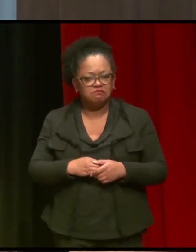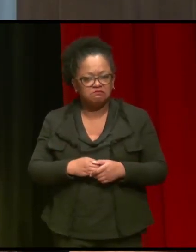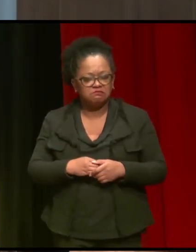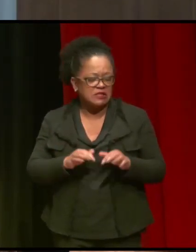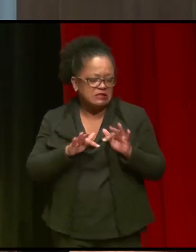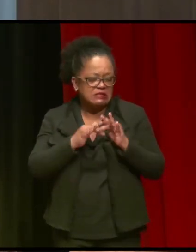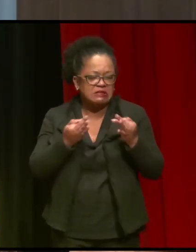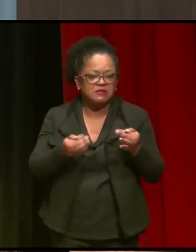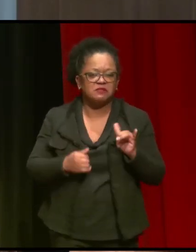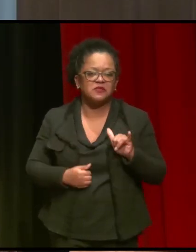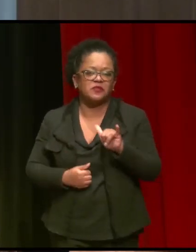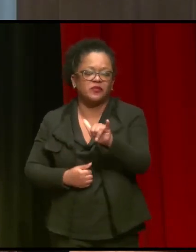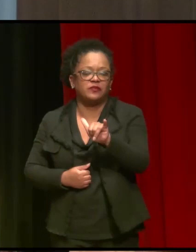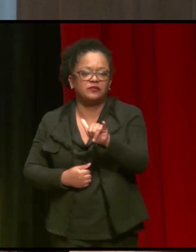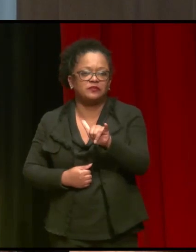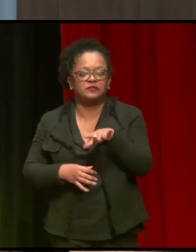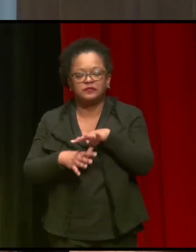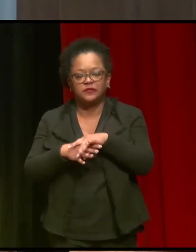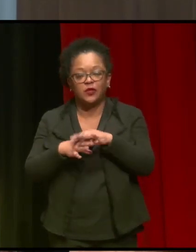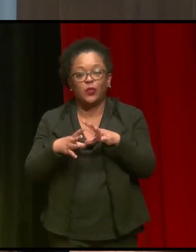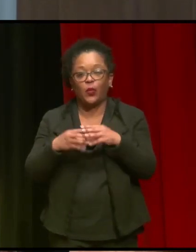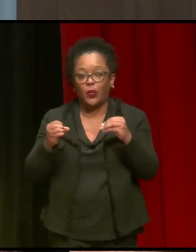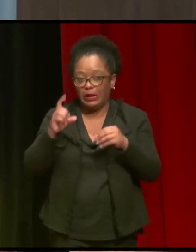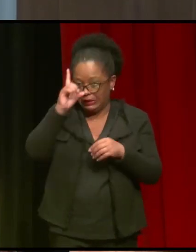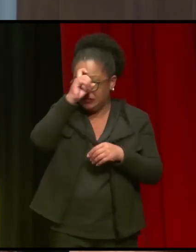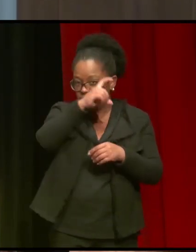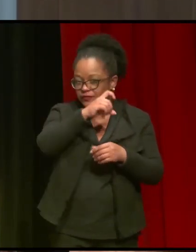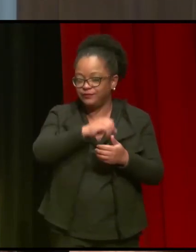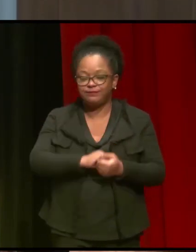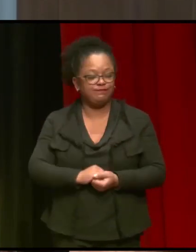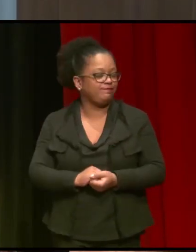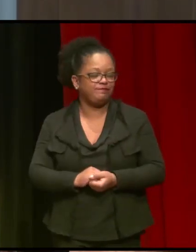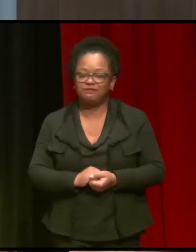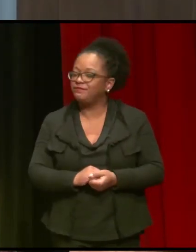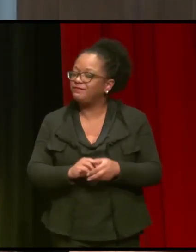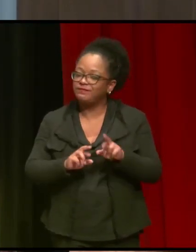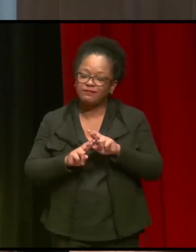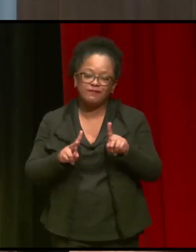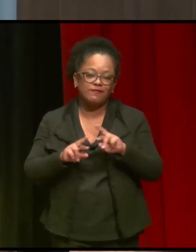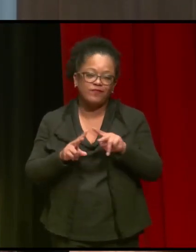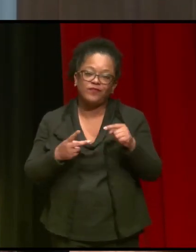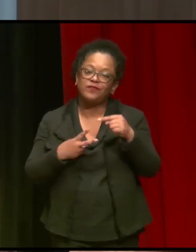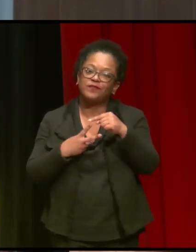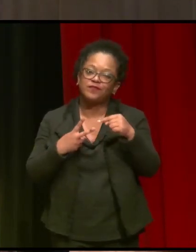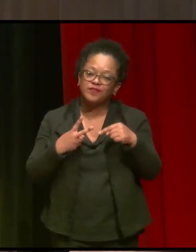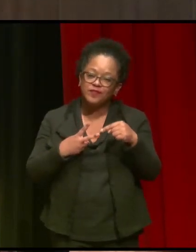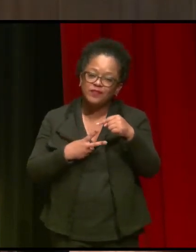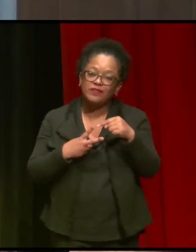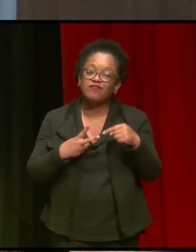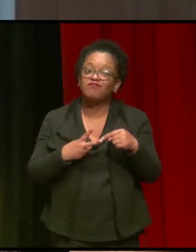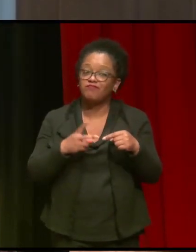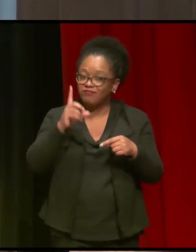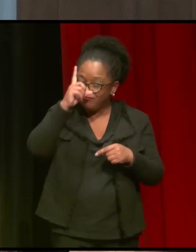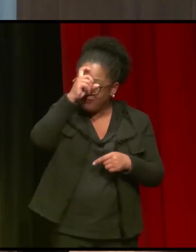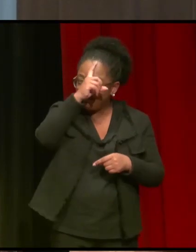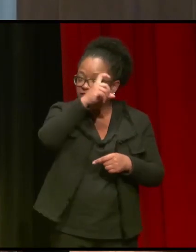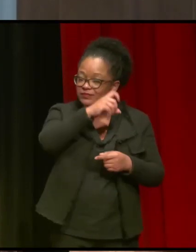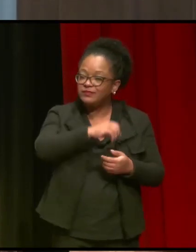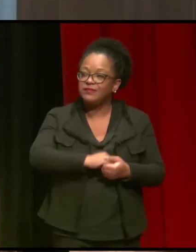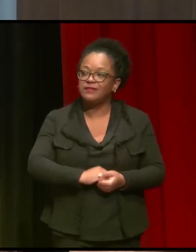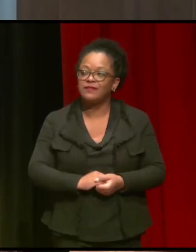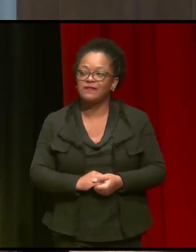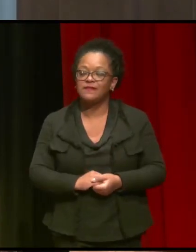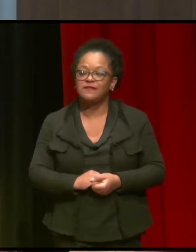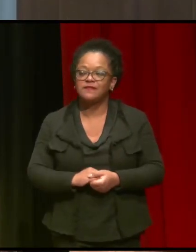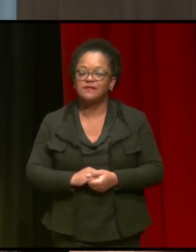Agora, curar é mais complicado. Mas não é também, né? Os dois, está bem correto, os dois são complicados. Olha